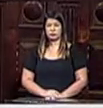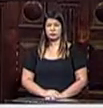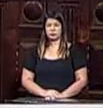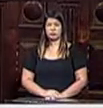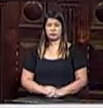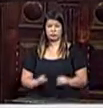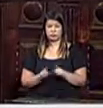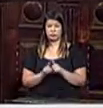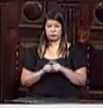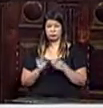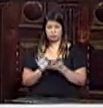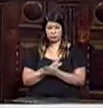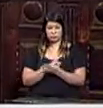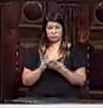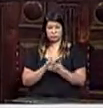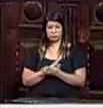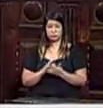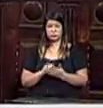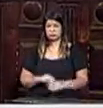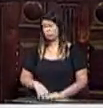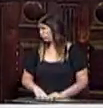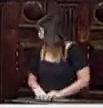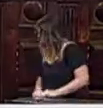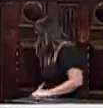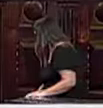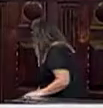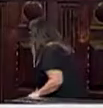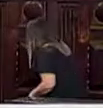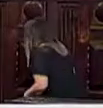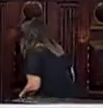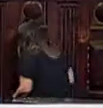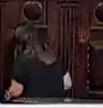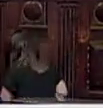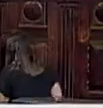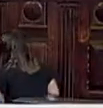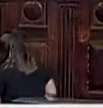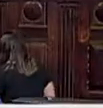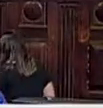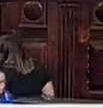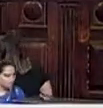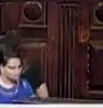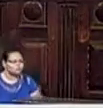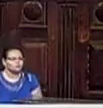alguns sonegadores são contumazes.